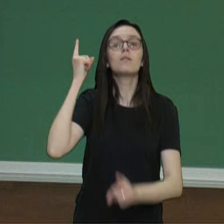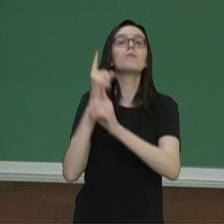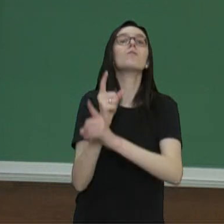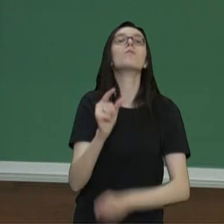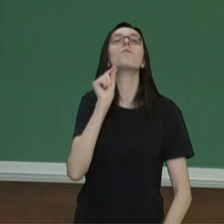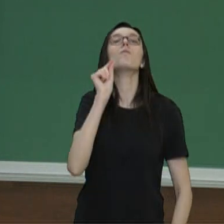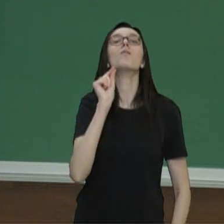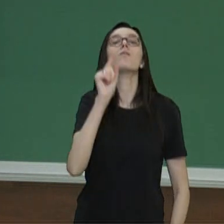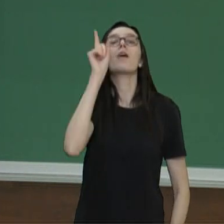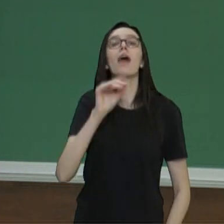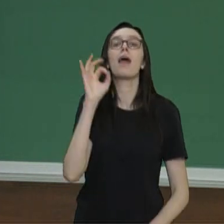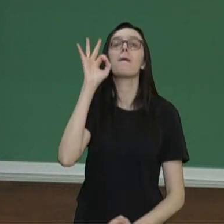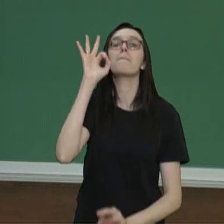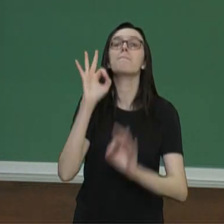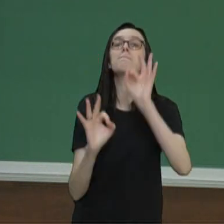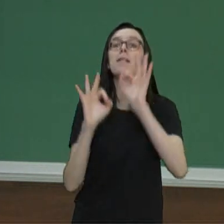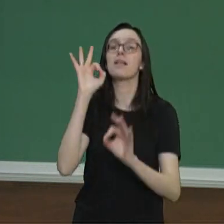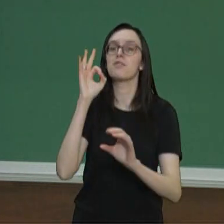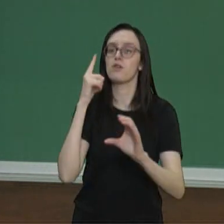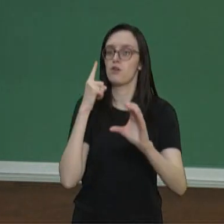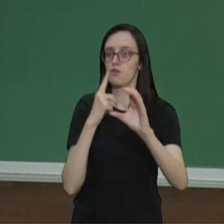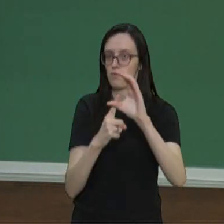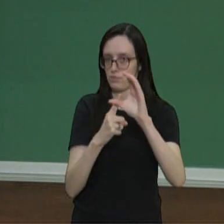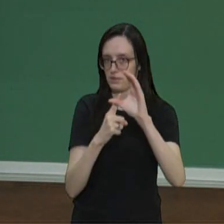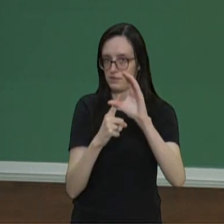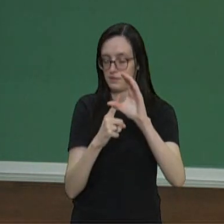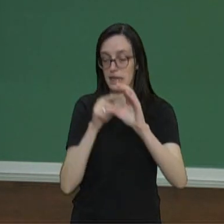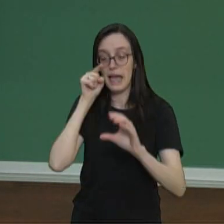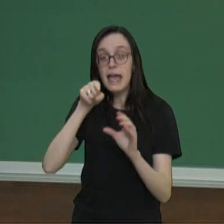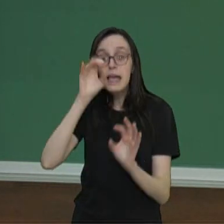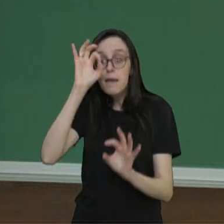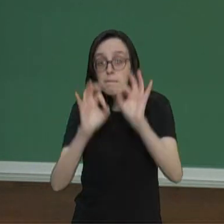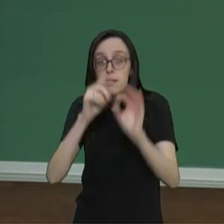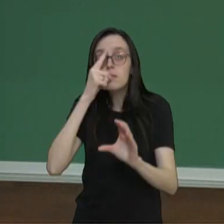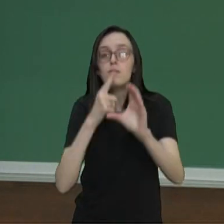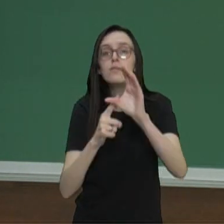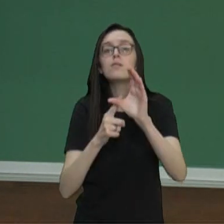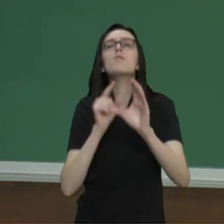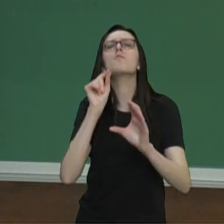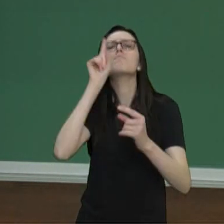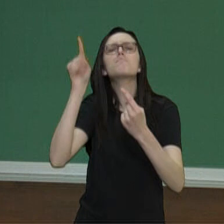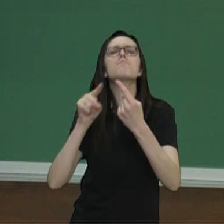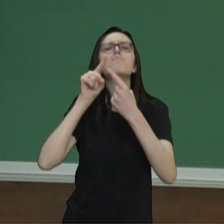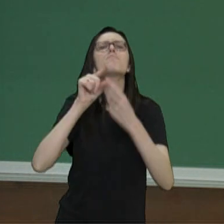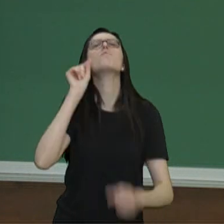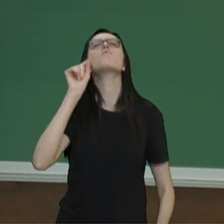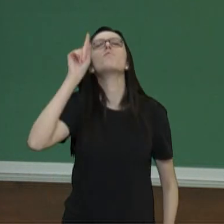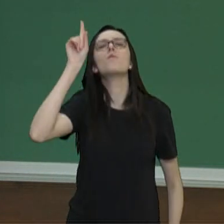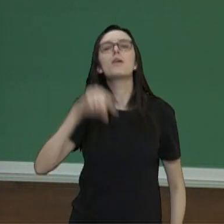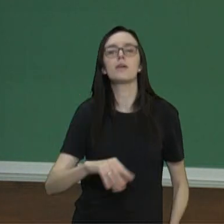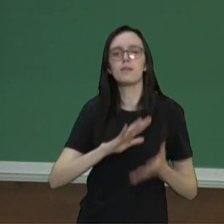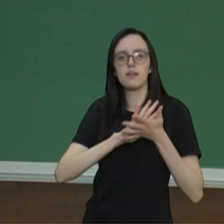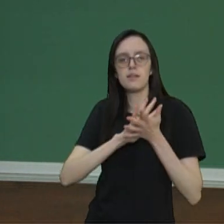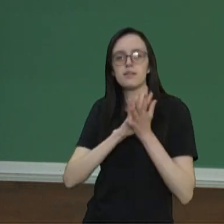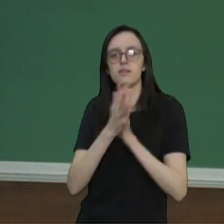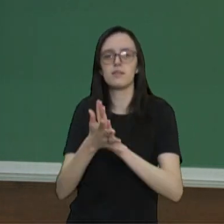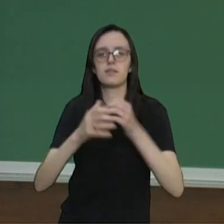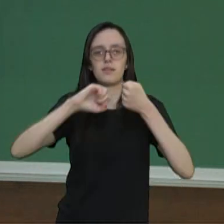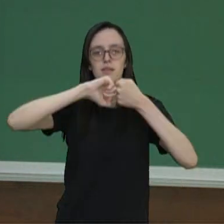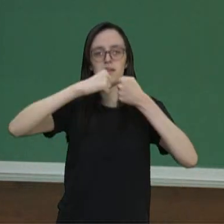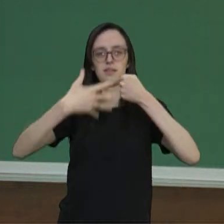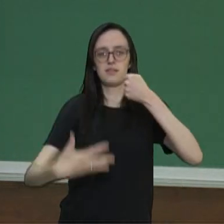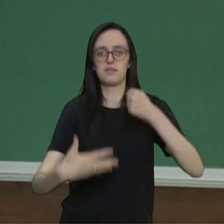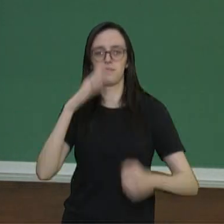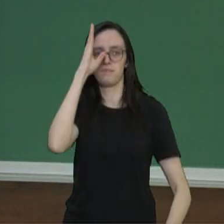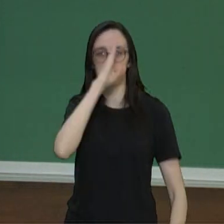descoberto um plano comunista. Esse plano comunista tinha como intenção destruir a democracia